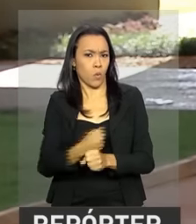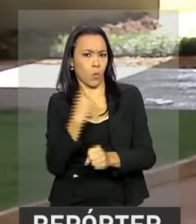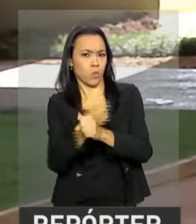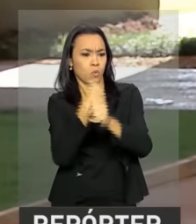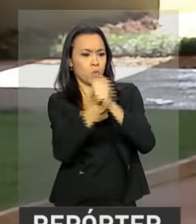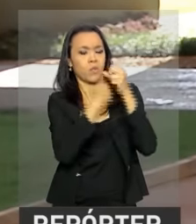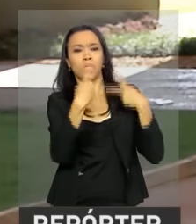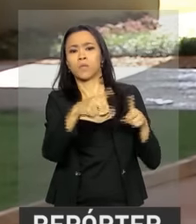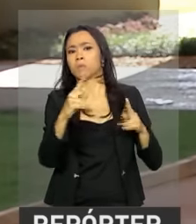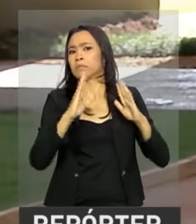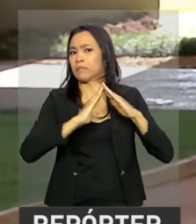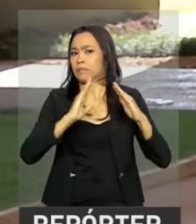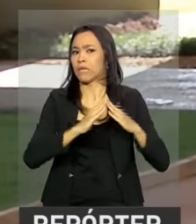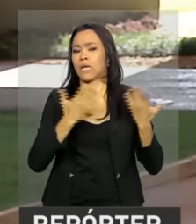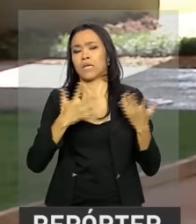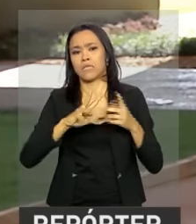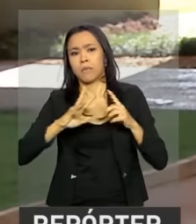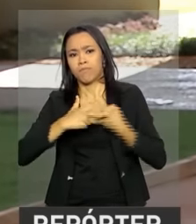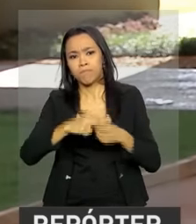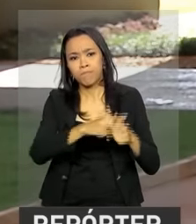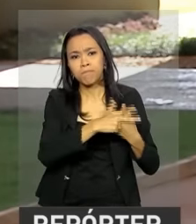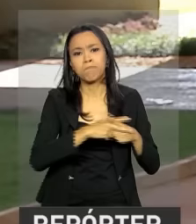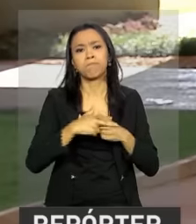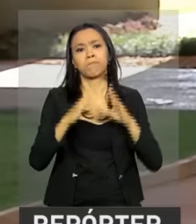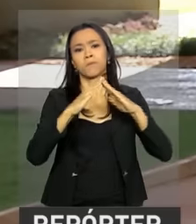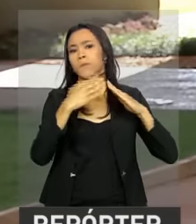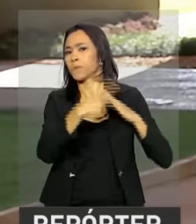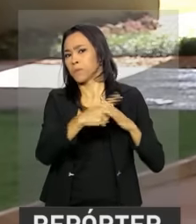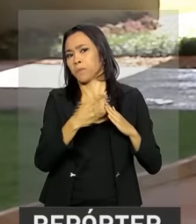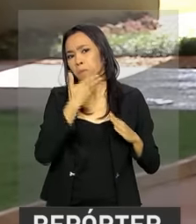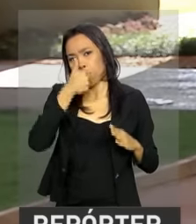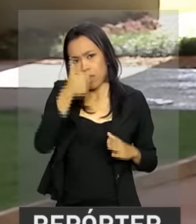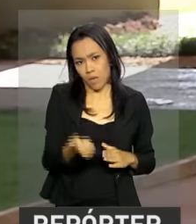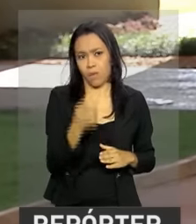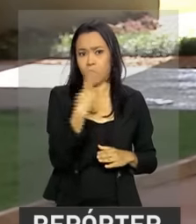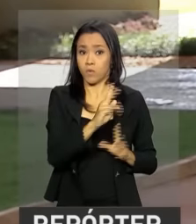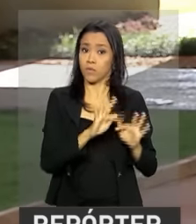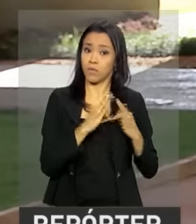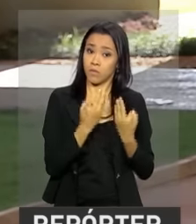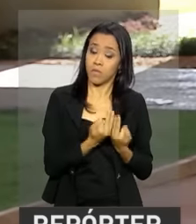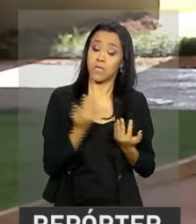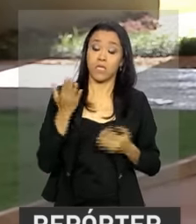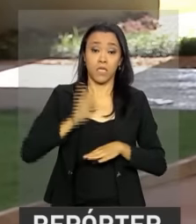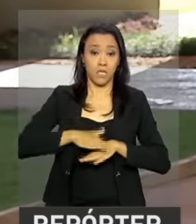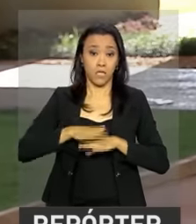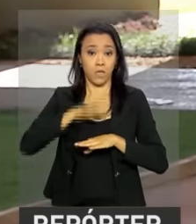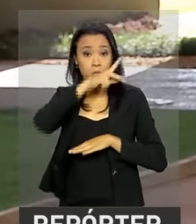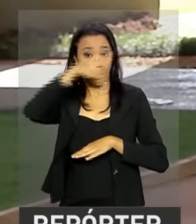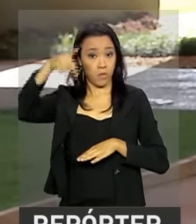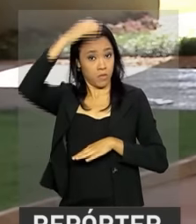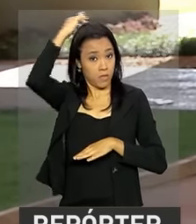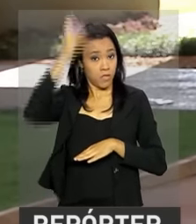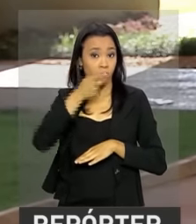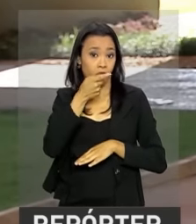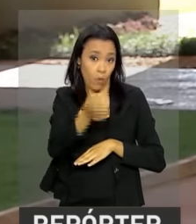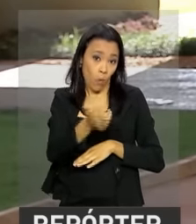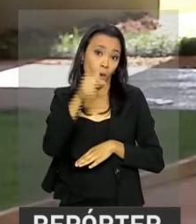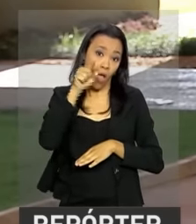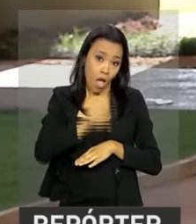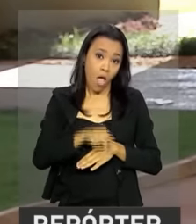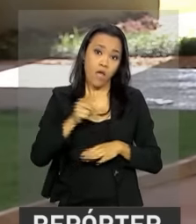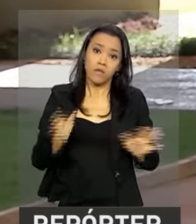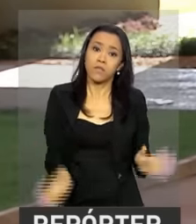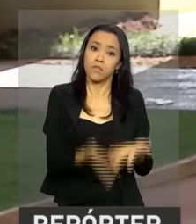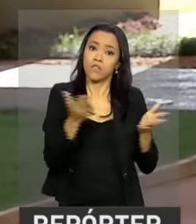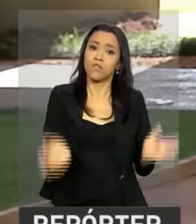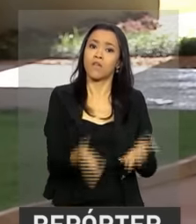casas promovam aí a melhoria das condições de moradia de suas famílias o que segundo o presidente também h vai incentivar